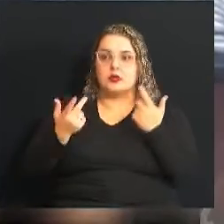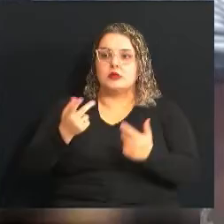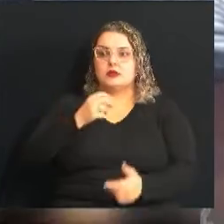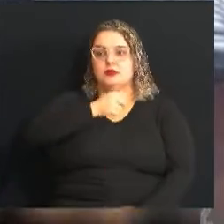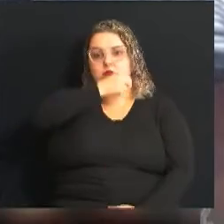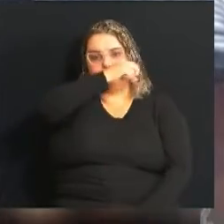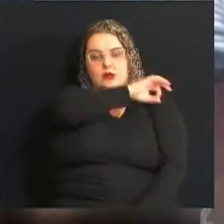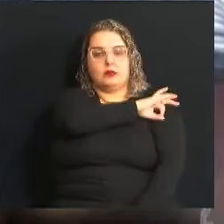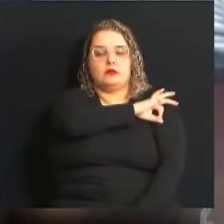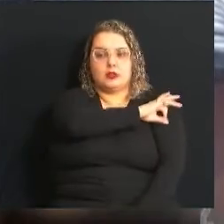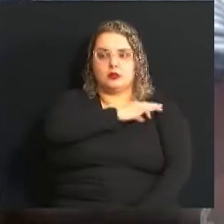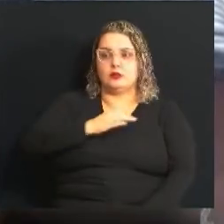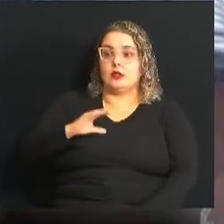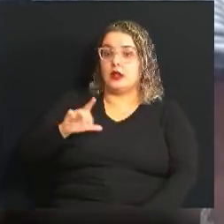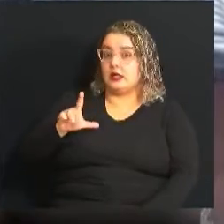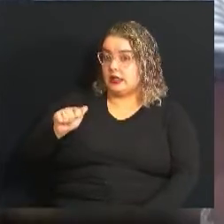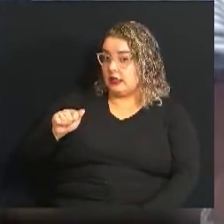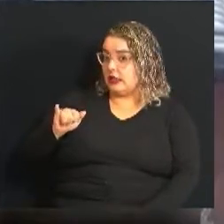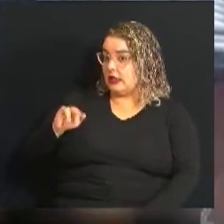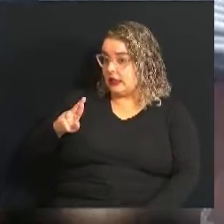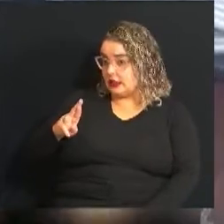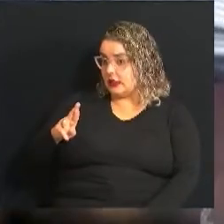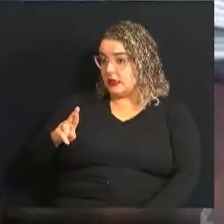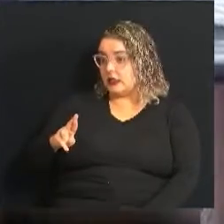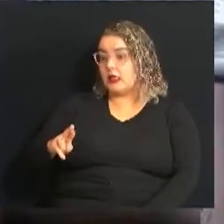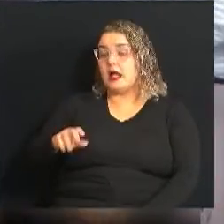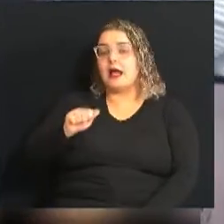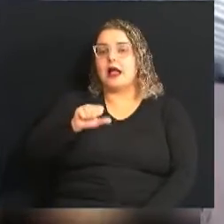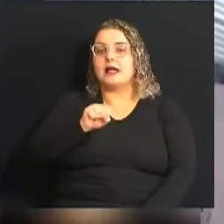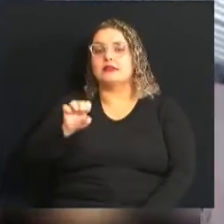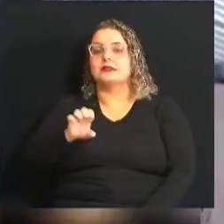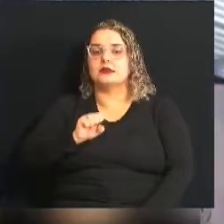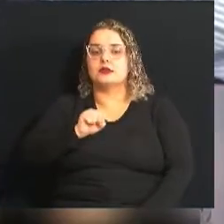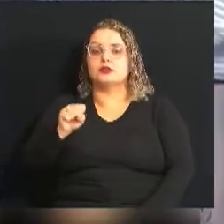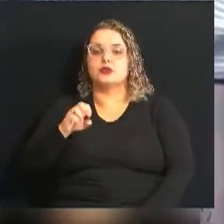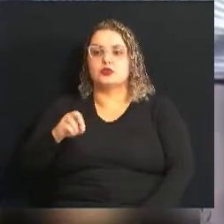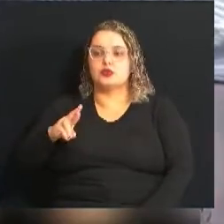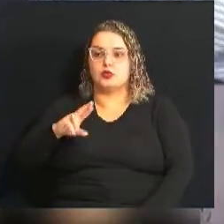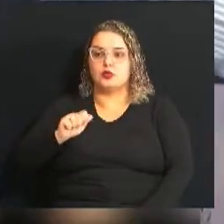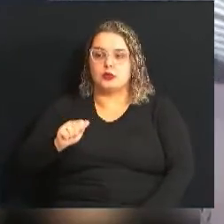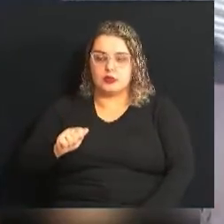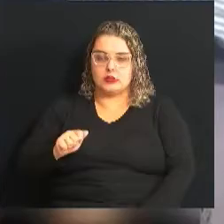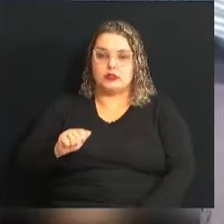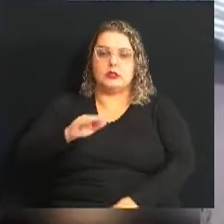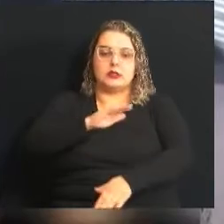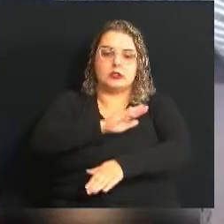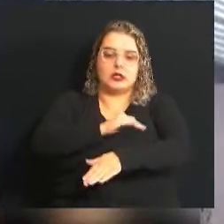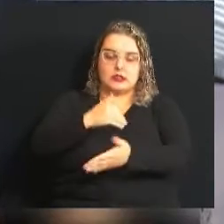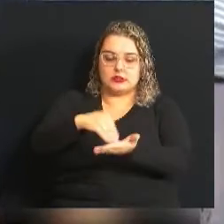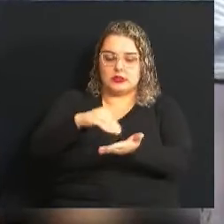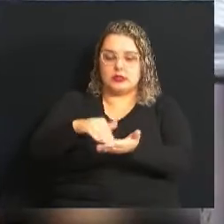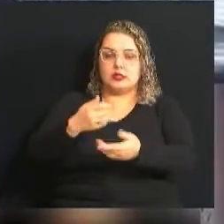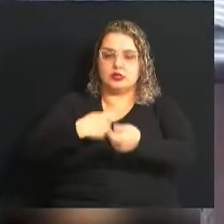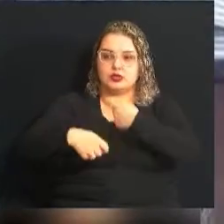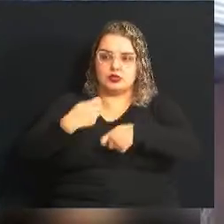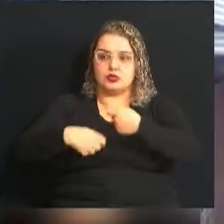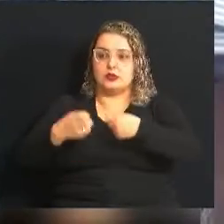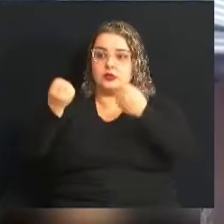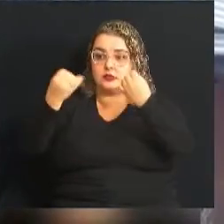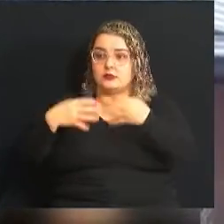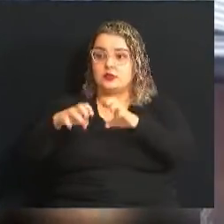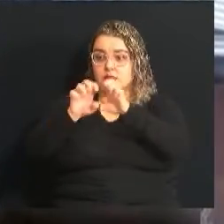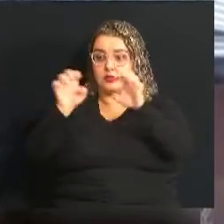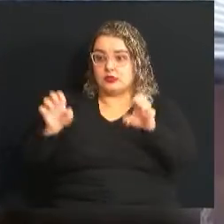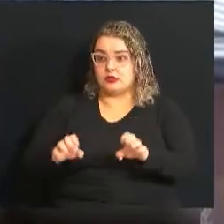de Oliveira, assessora da Secretaria de Administração, fez uma apresentação onde explicou toda a estrutura que está